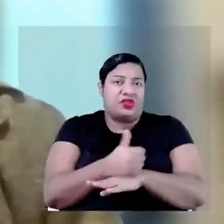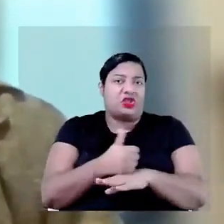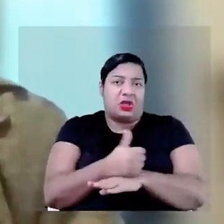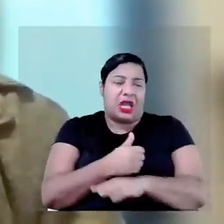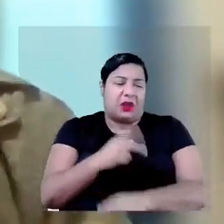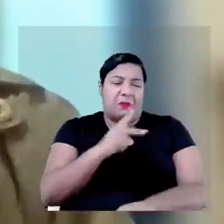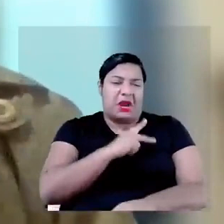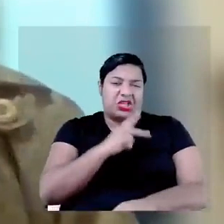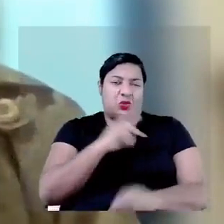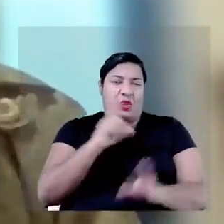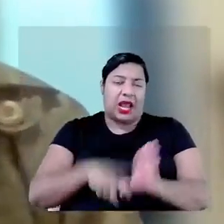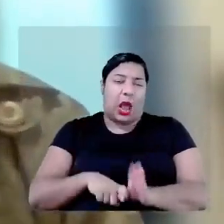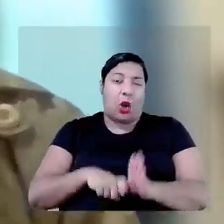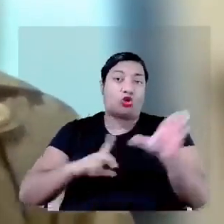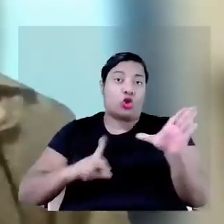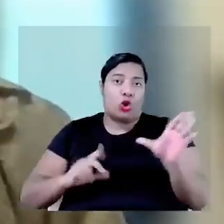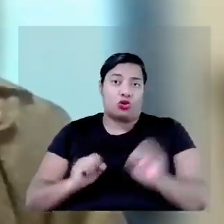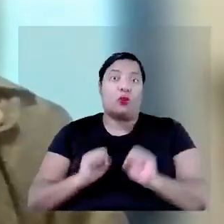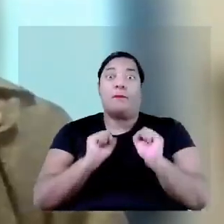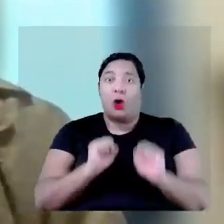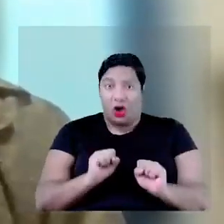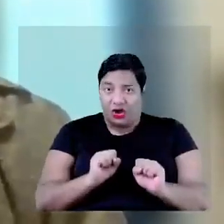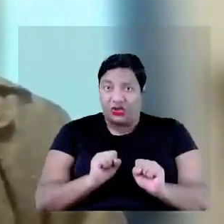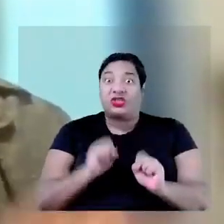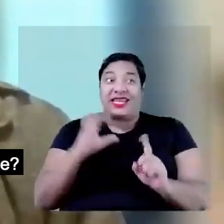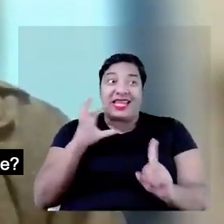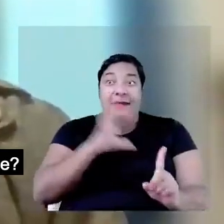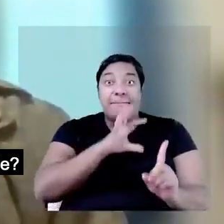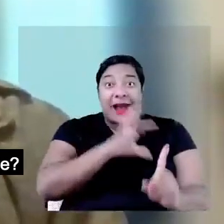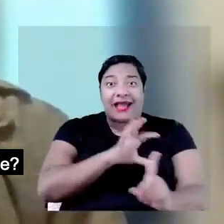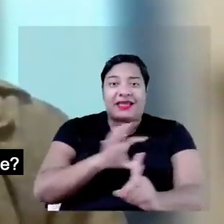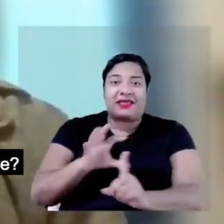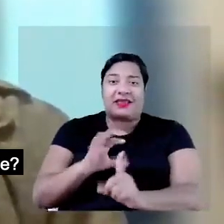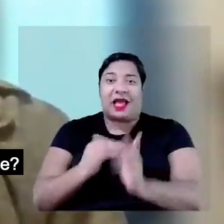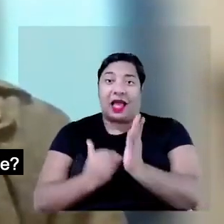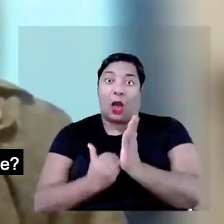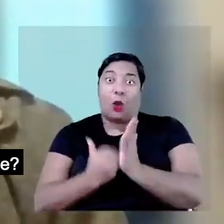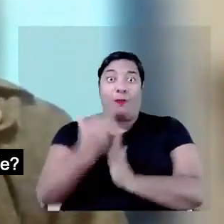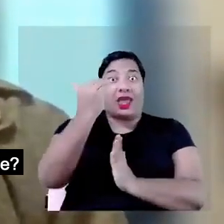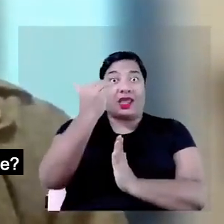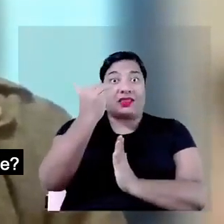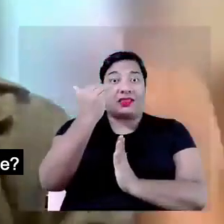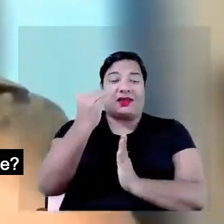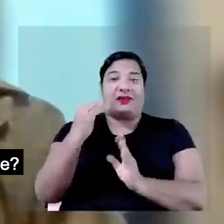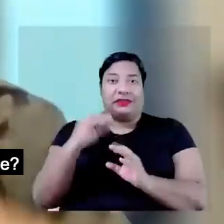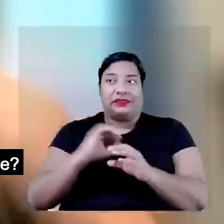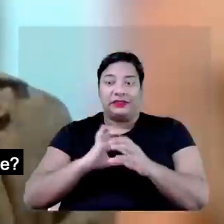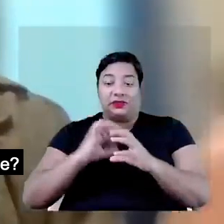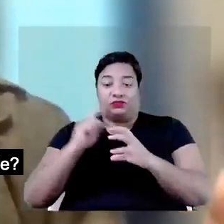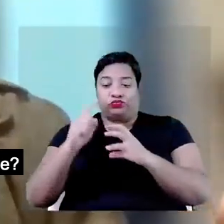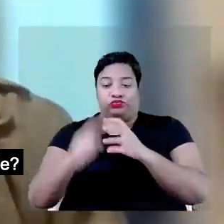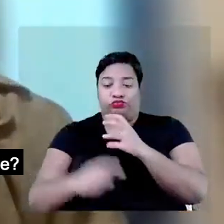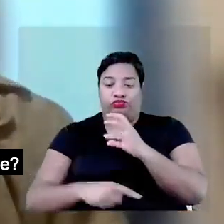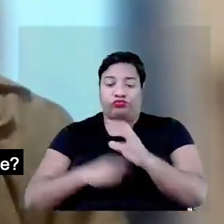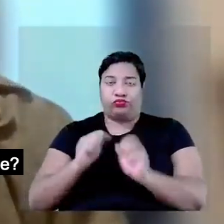ele faz pode estar aumentando a emissão de gás de efeito estufa,